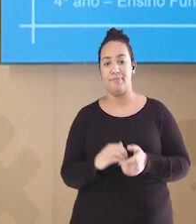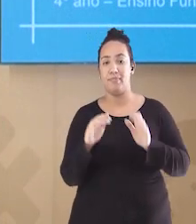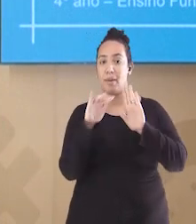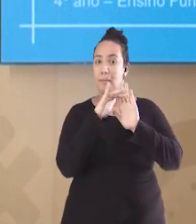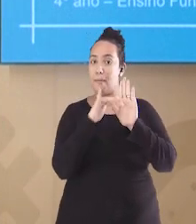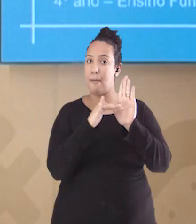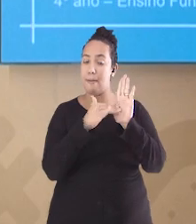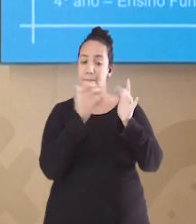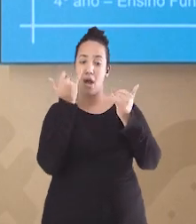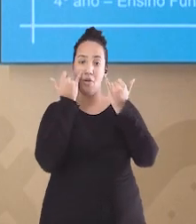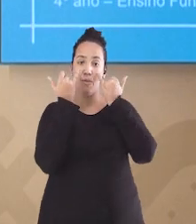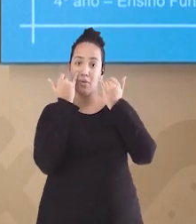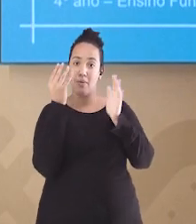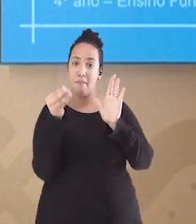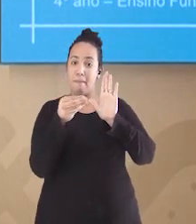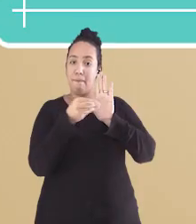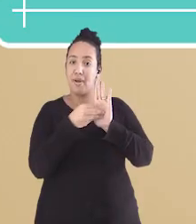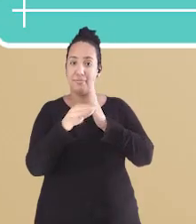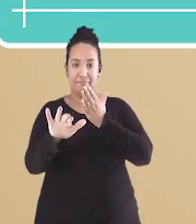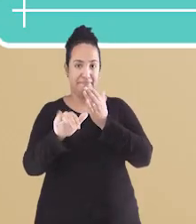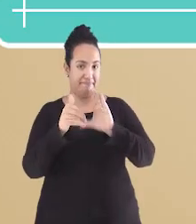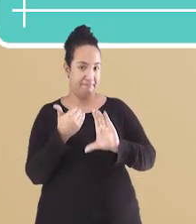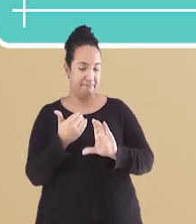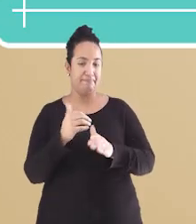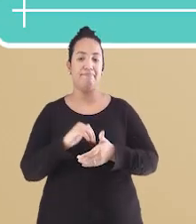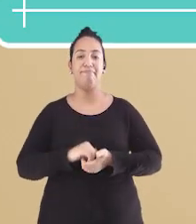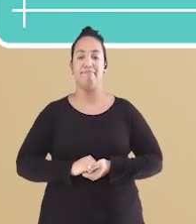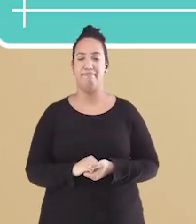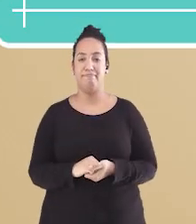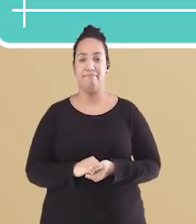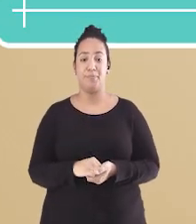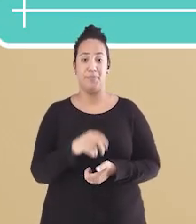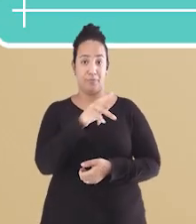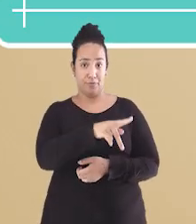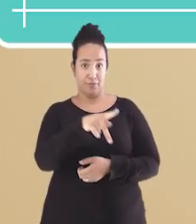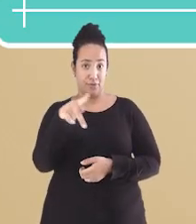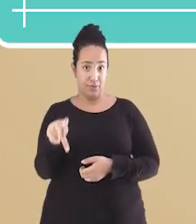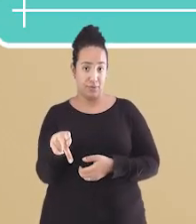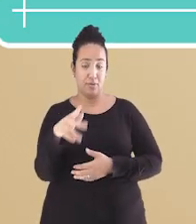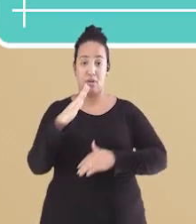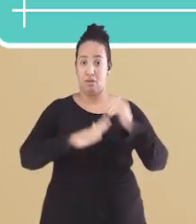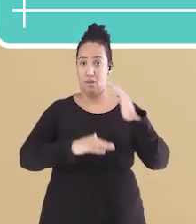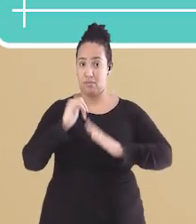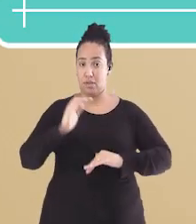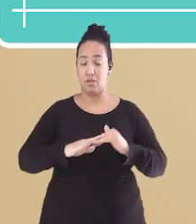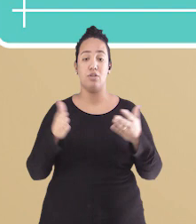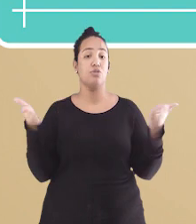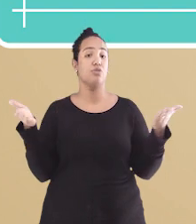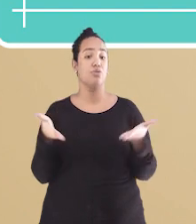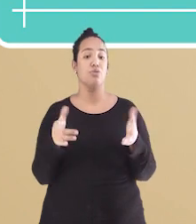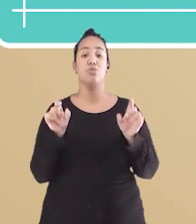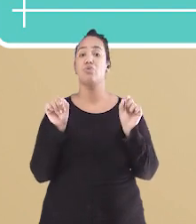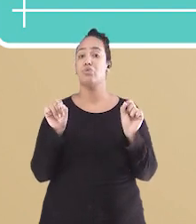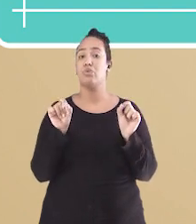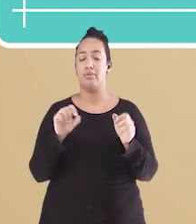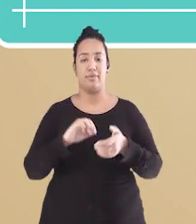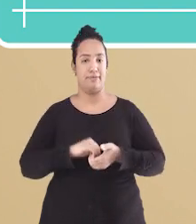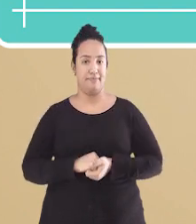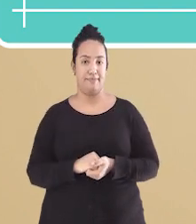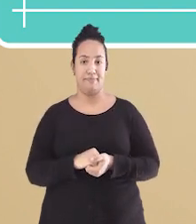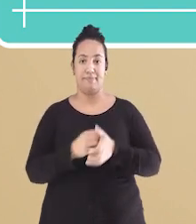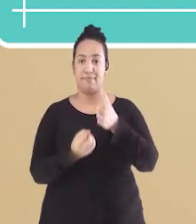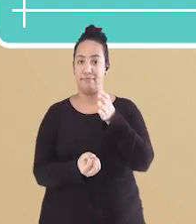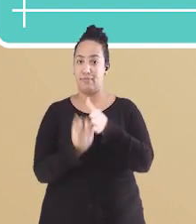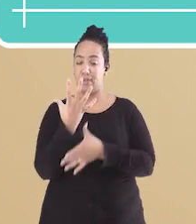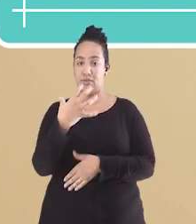o formulário e envie. Caros colegas, a habilidade que iremos trabalhar hoje é construir